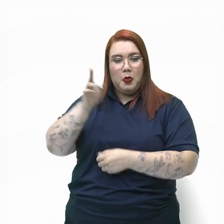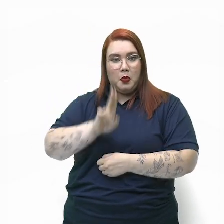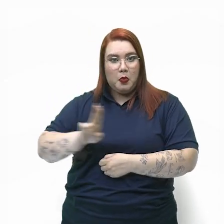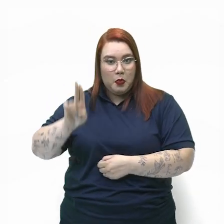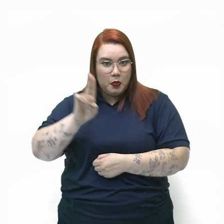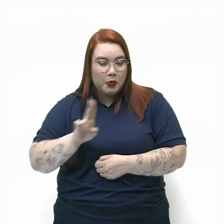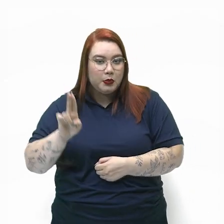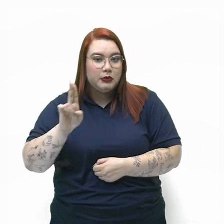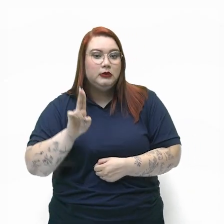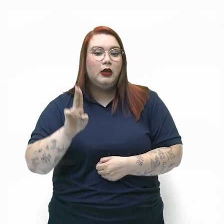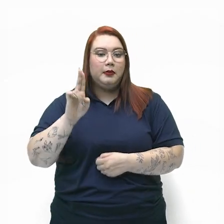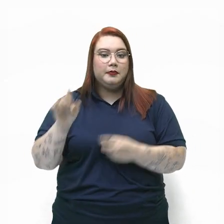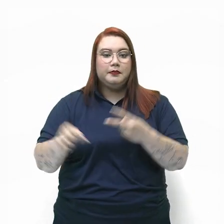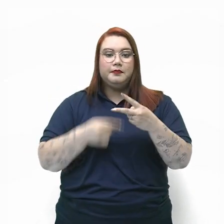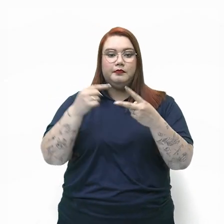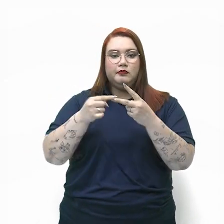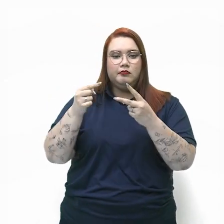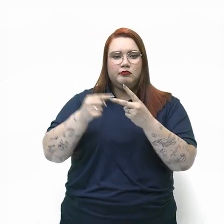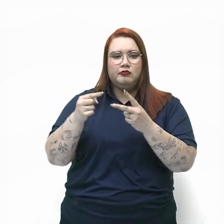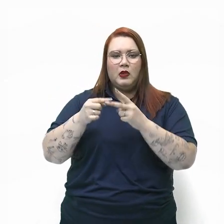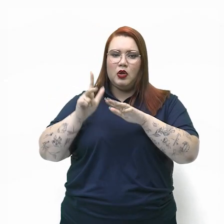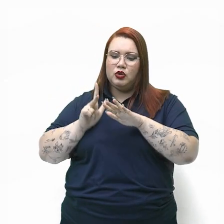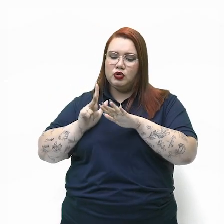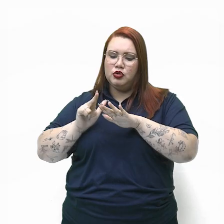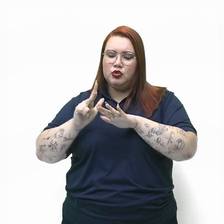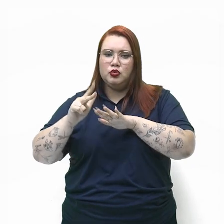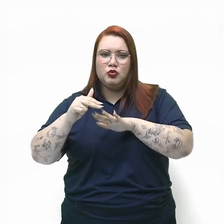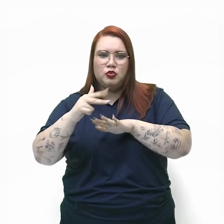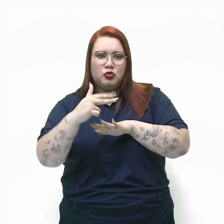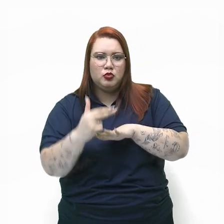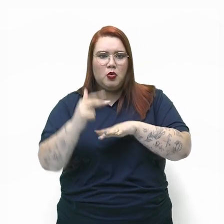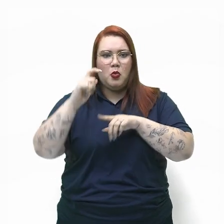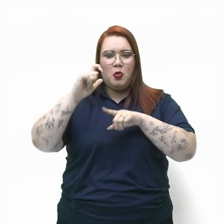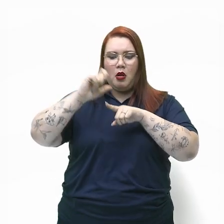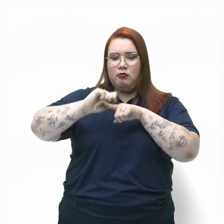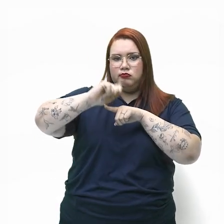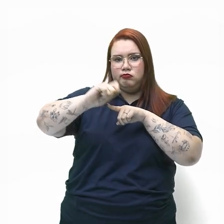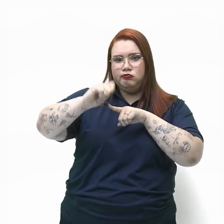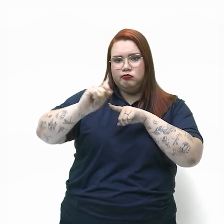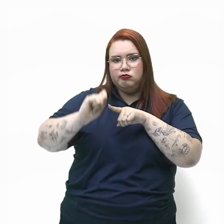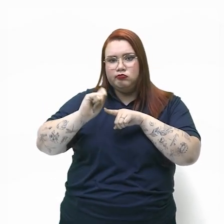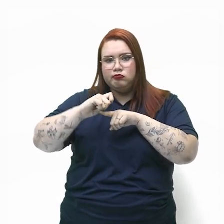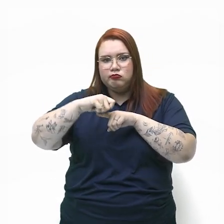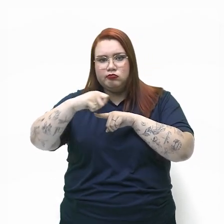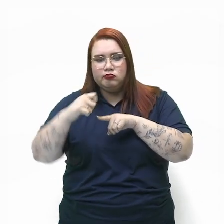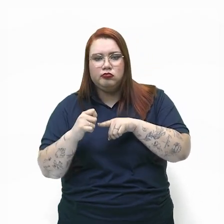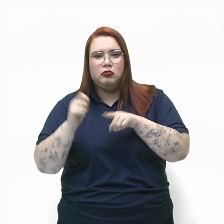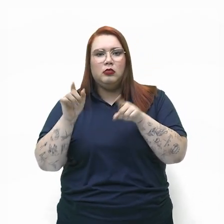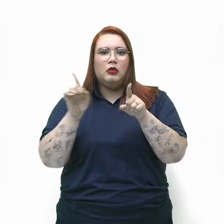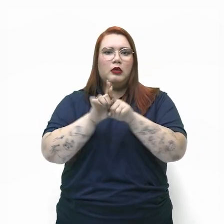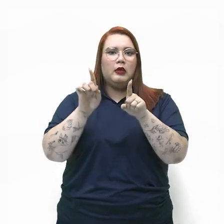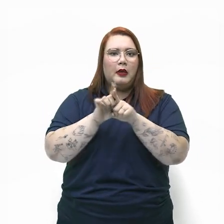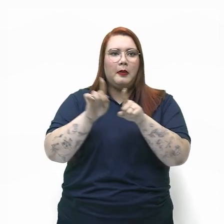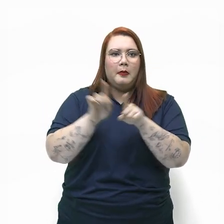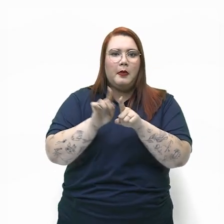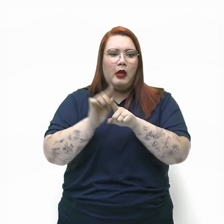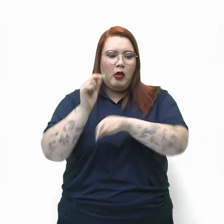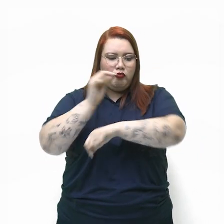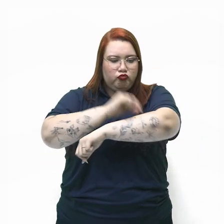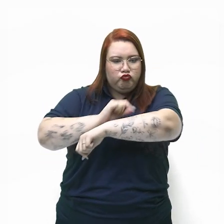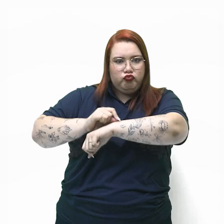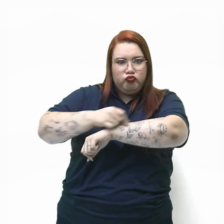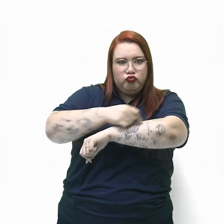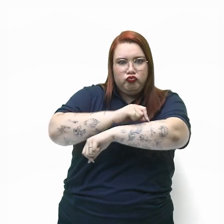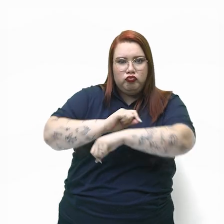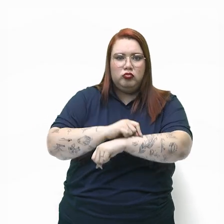primeira imagem, instrumentos sem esterilização, e aí a gente observa, né, no caso da manicure,